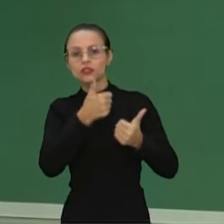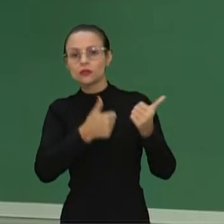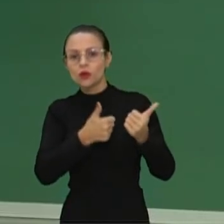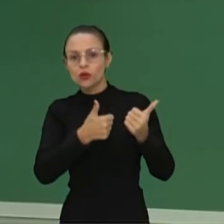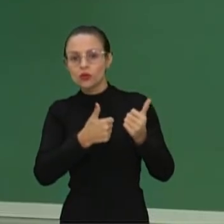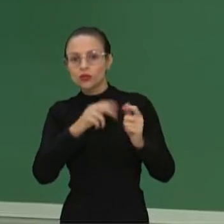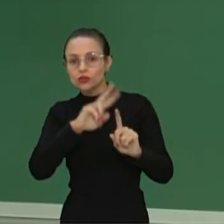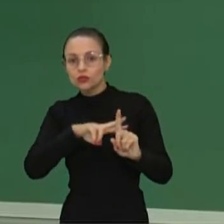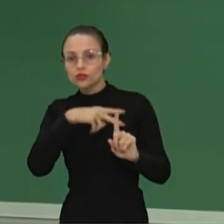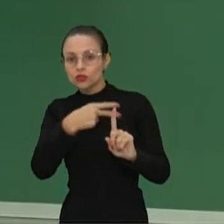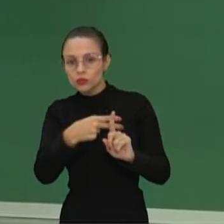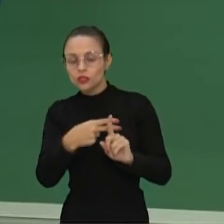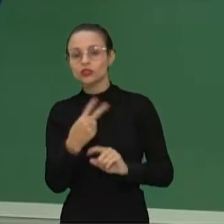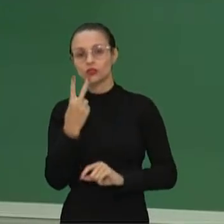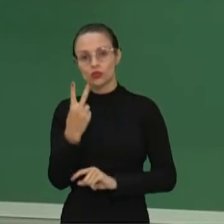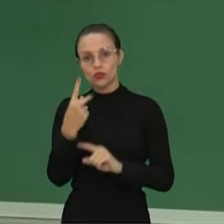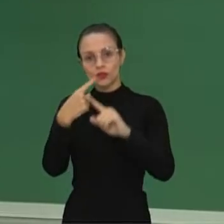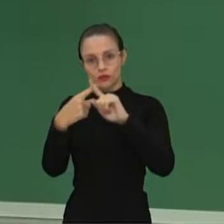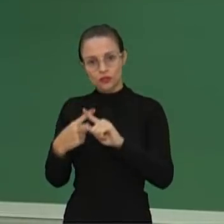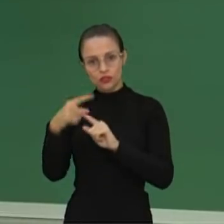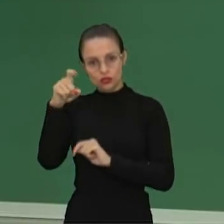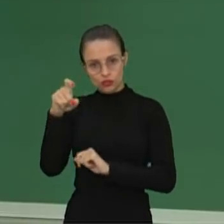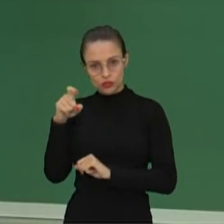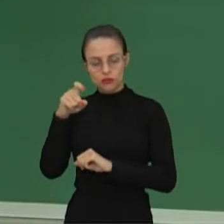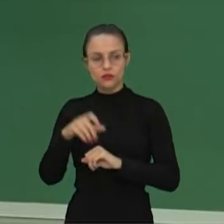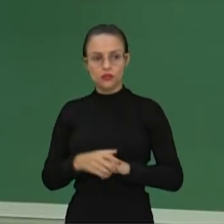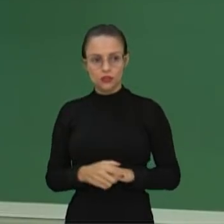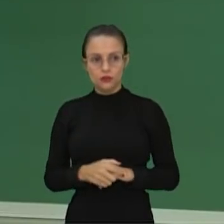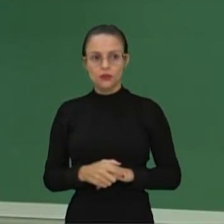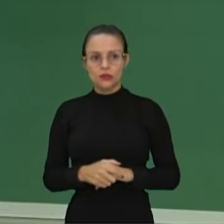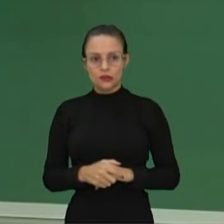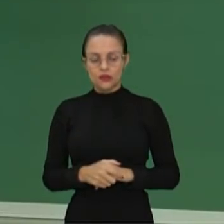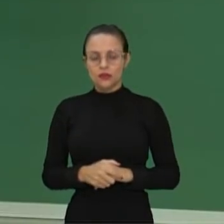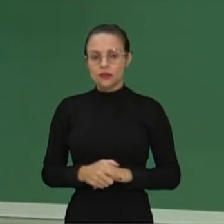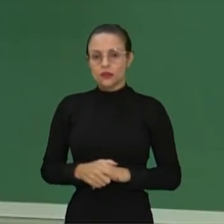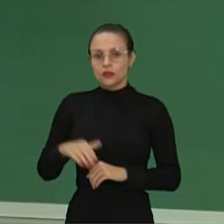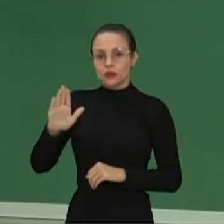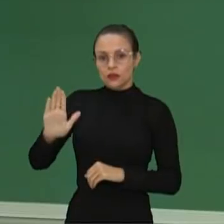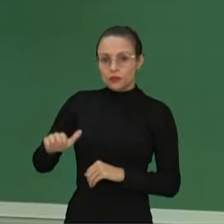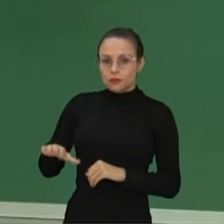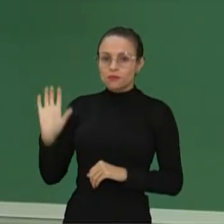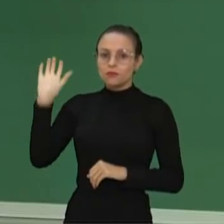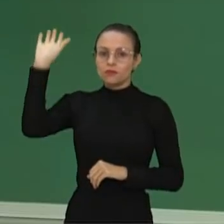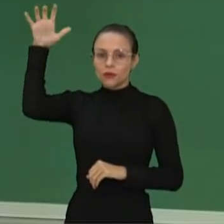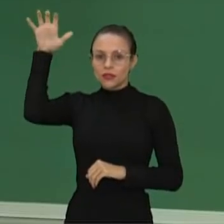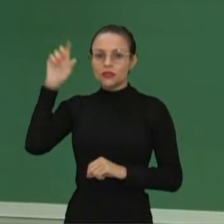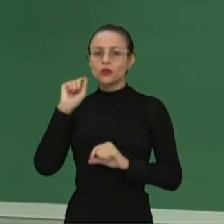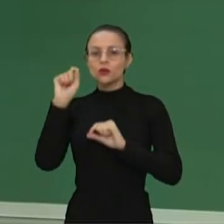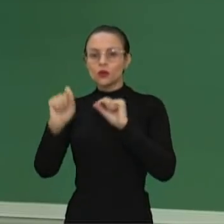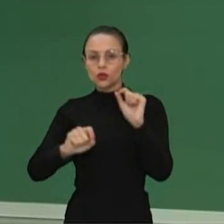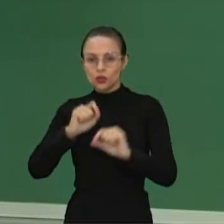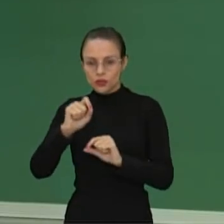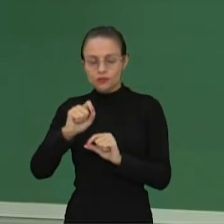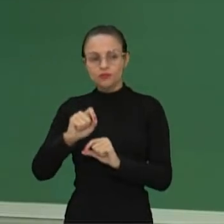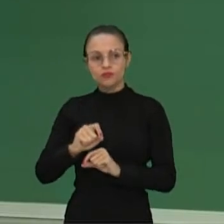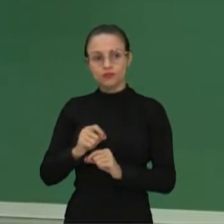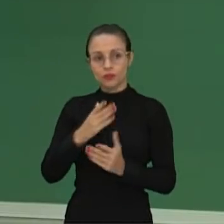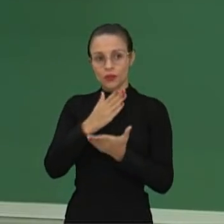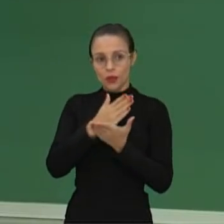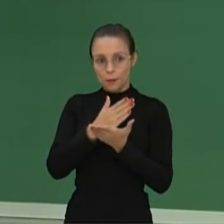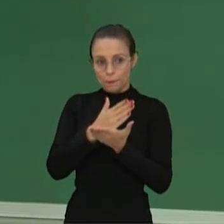o dobro, 2 vezes o X. Continuando aqui, basquete. Metade da modalidade